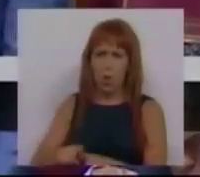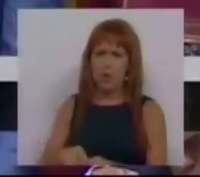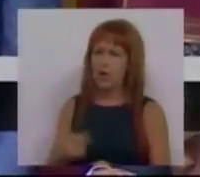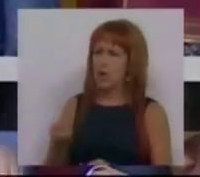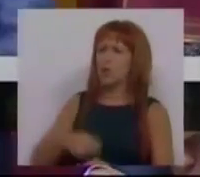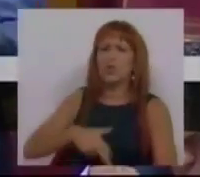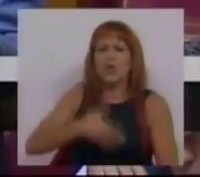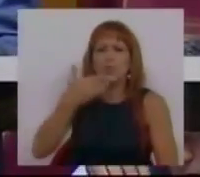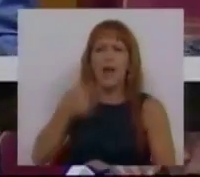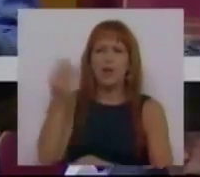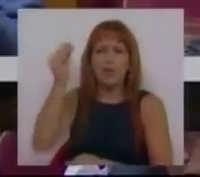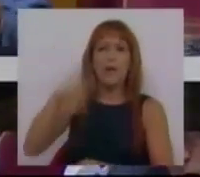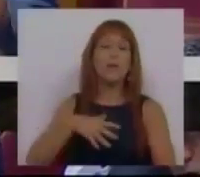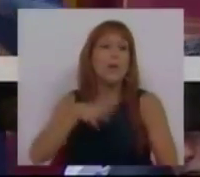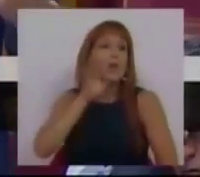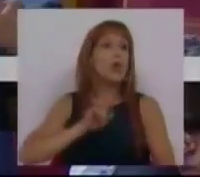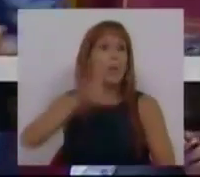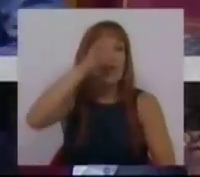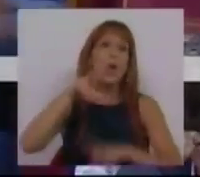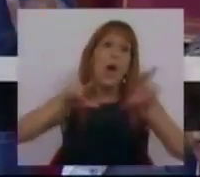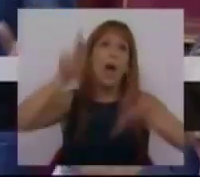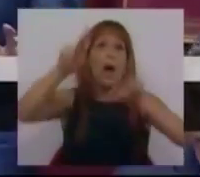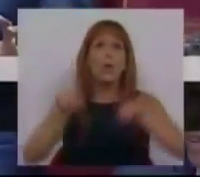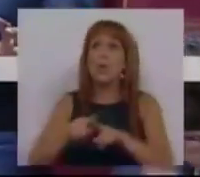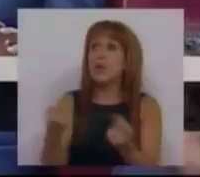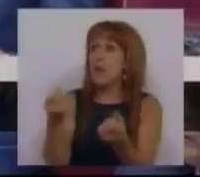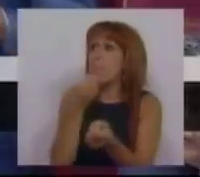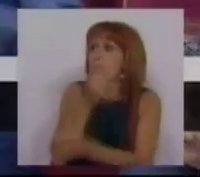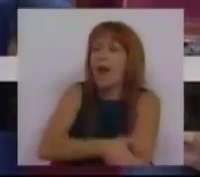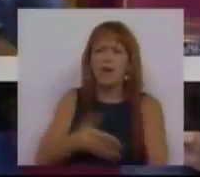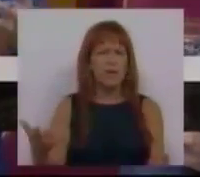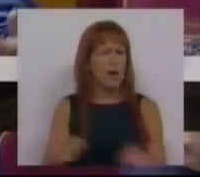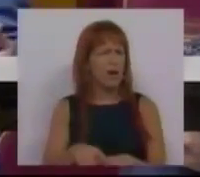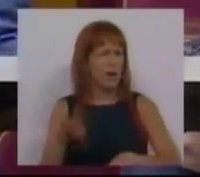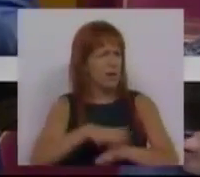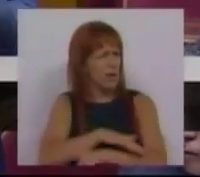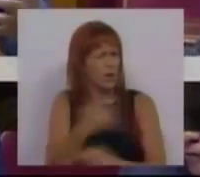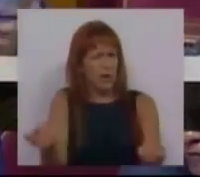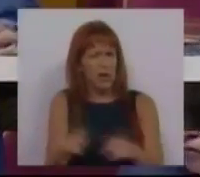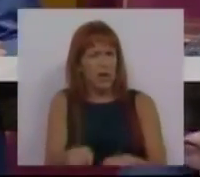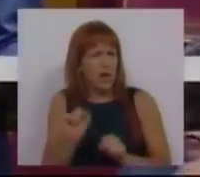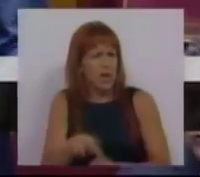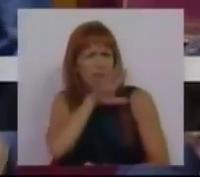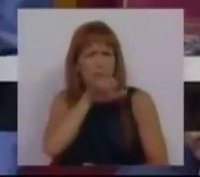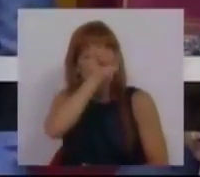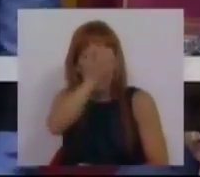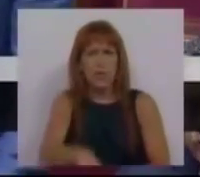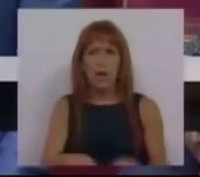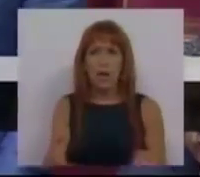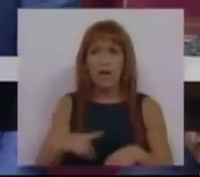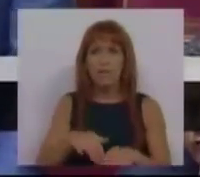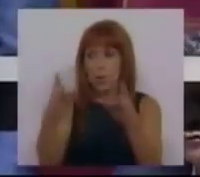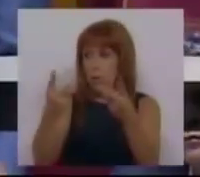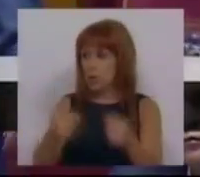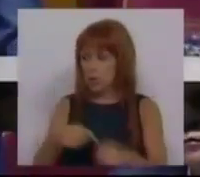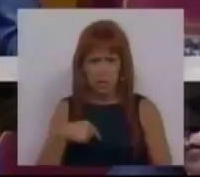da banca. E dir-nos à Sra. Ministra, bem, mas os acionistas ficarão sem o seu dinheiro. Até os administradores e as suas famílias ficarão com as